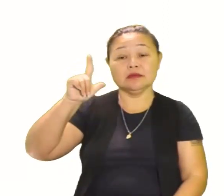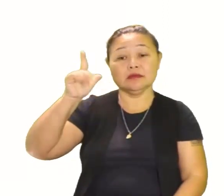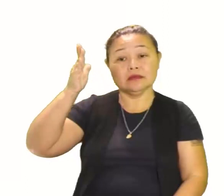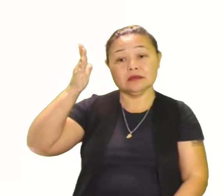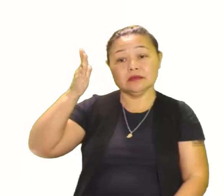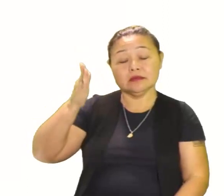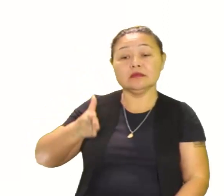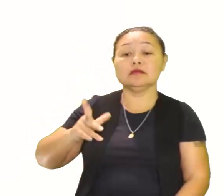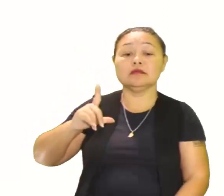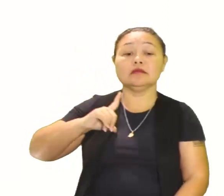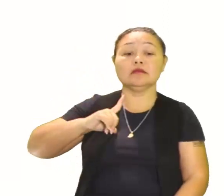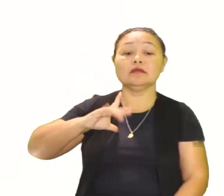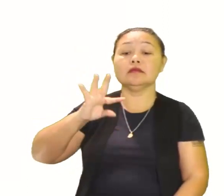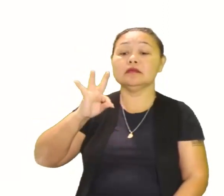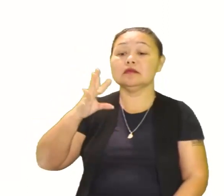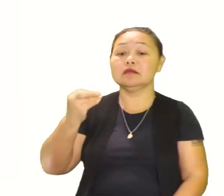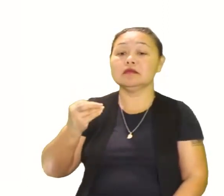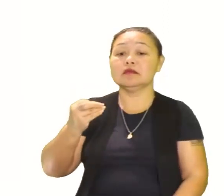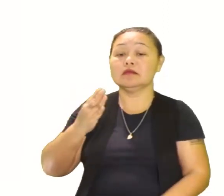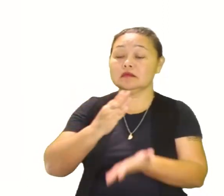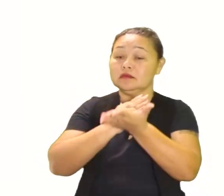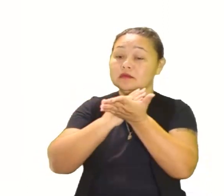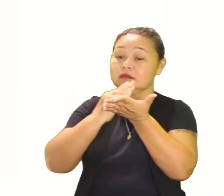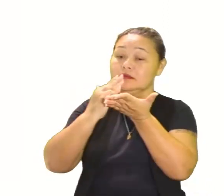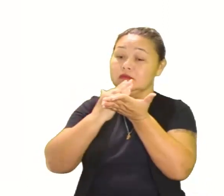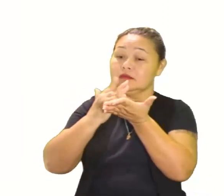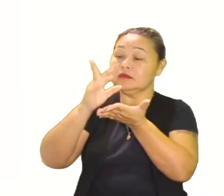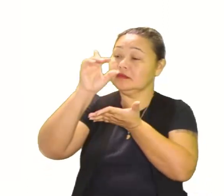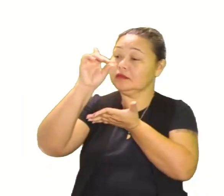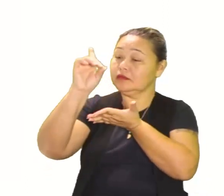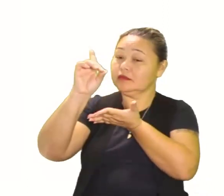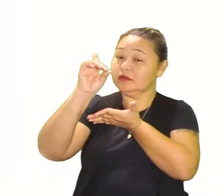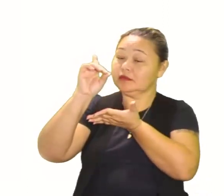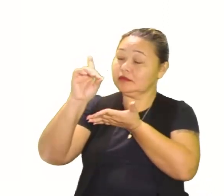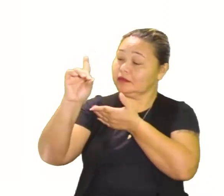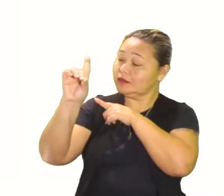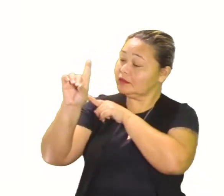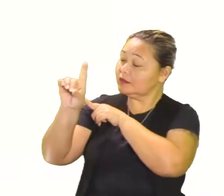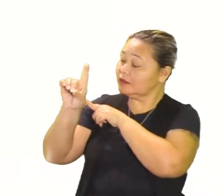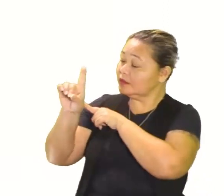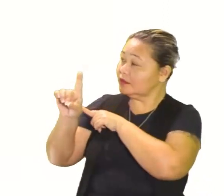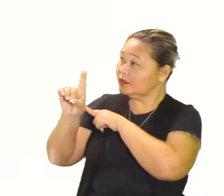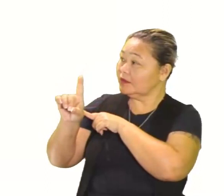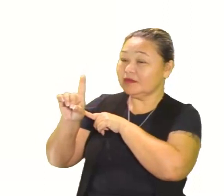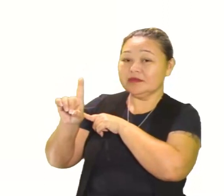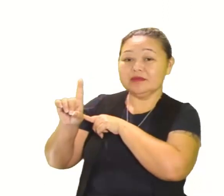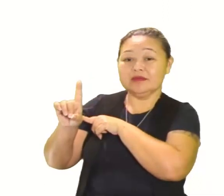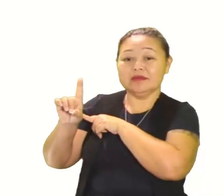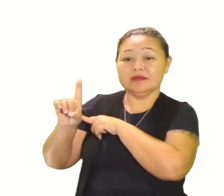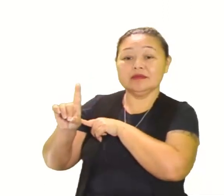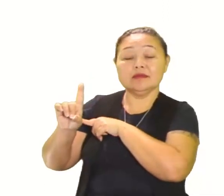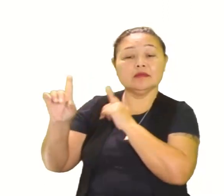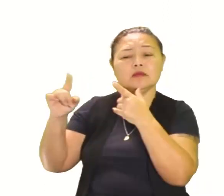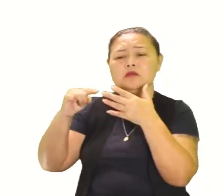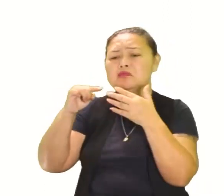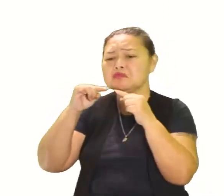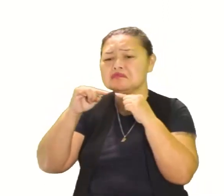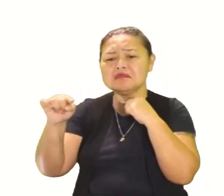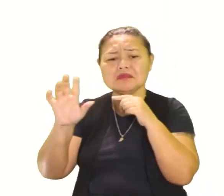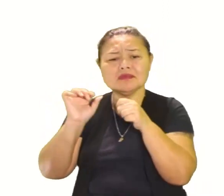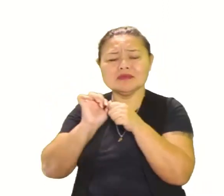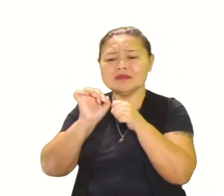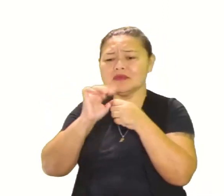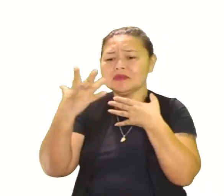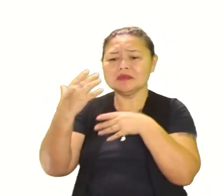foram destacados são todos iniciados com a letra D. Sério? Depois não tinha nada 19, a